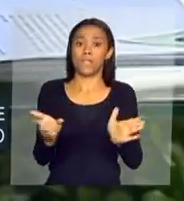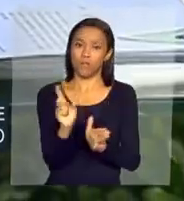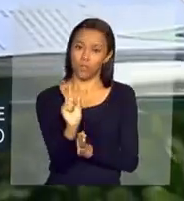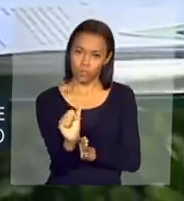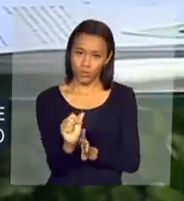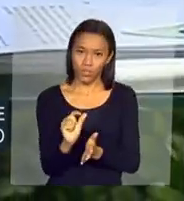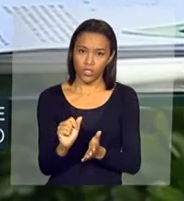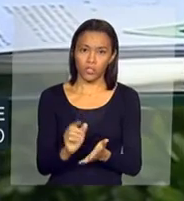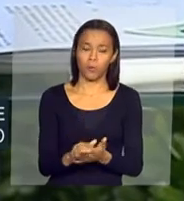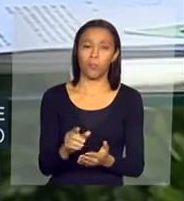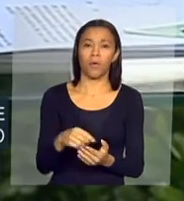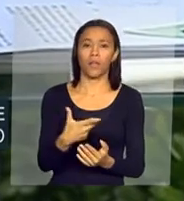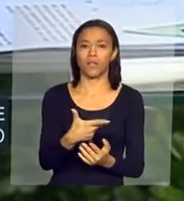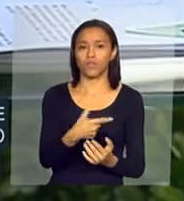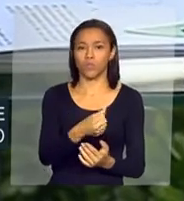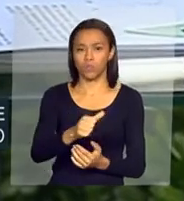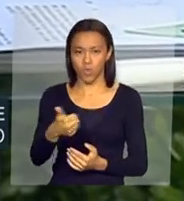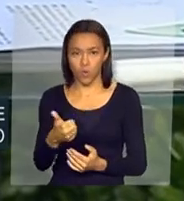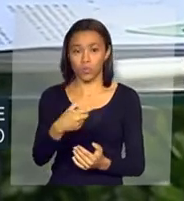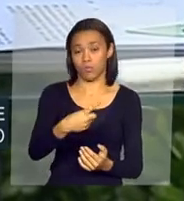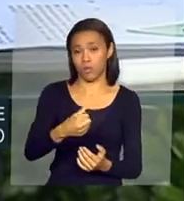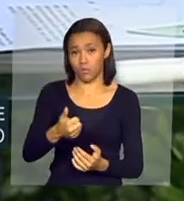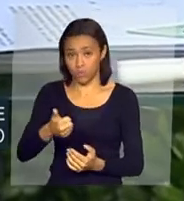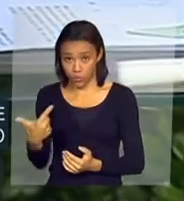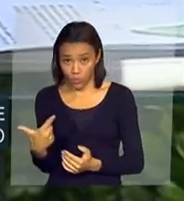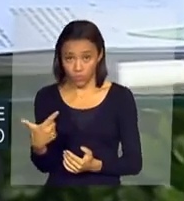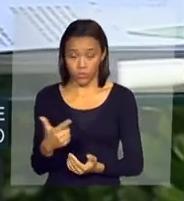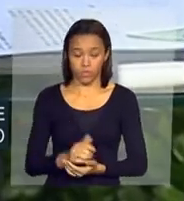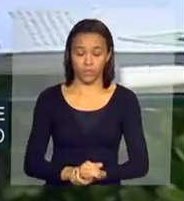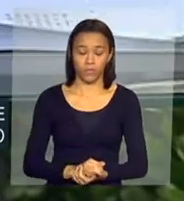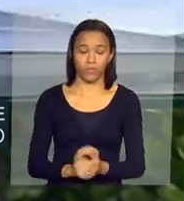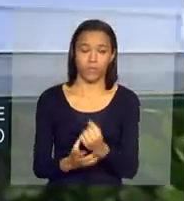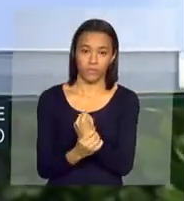Safra para a safra de 2011-2012.